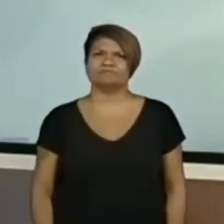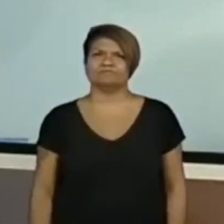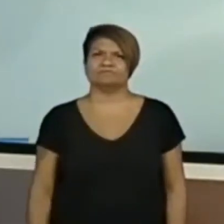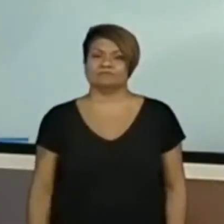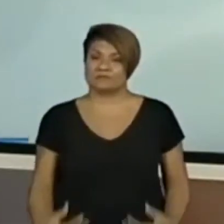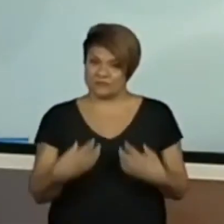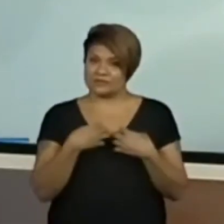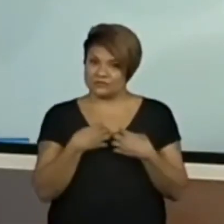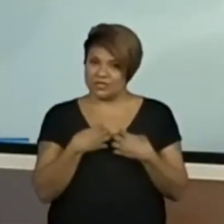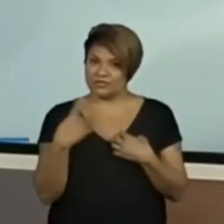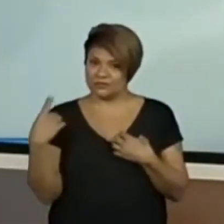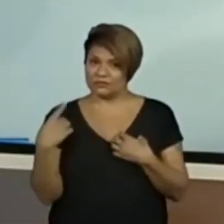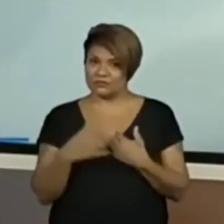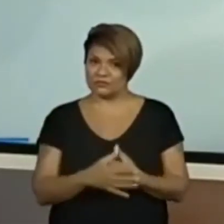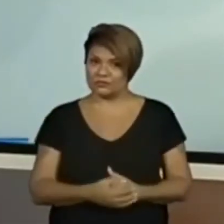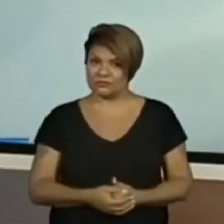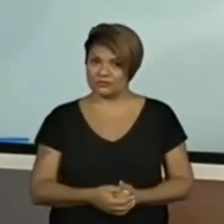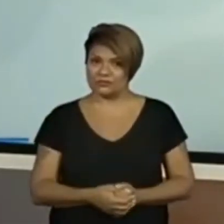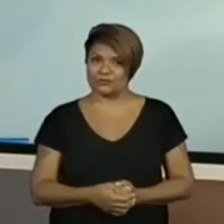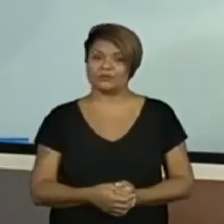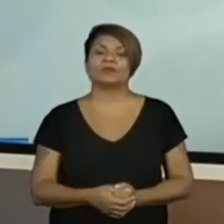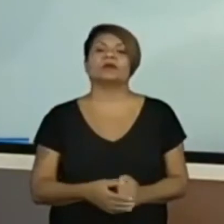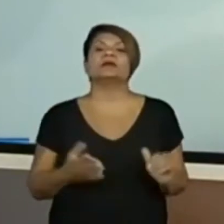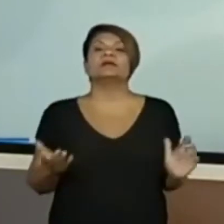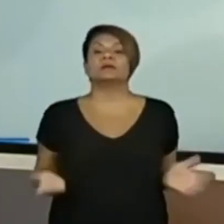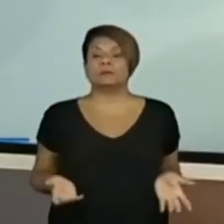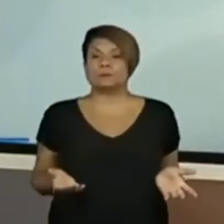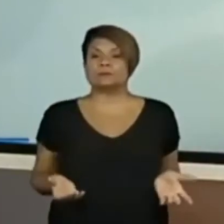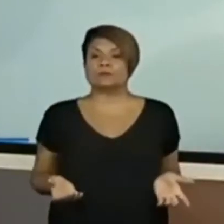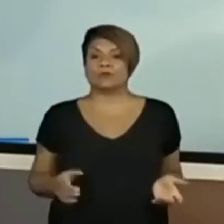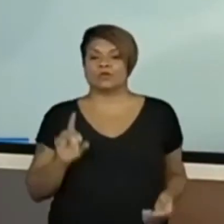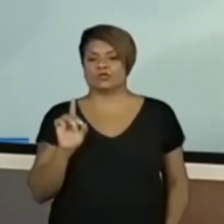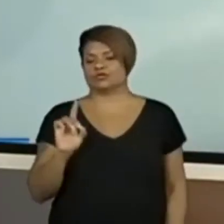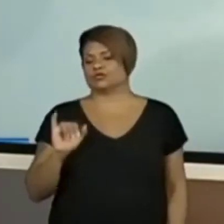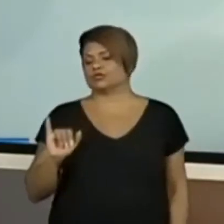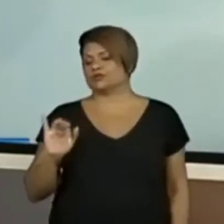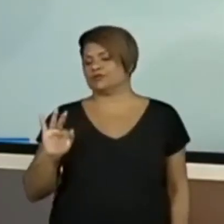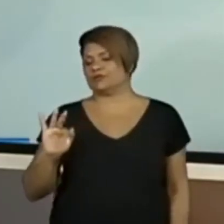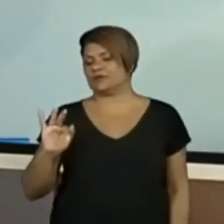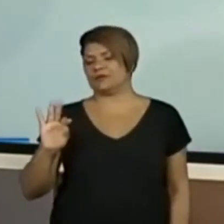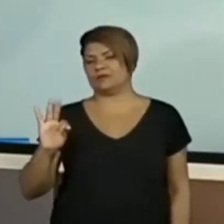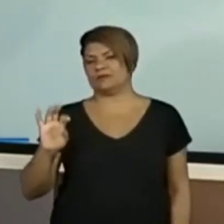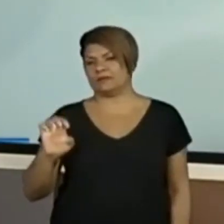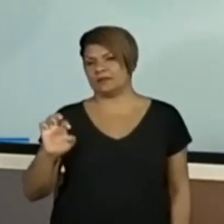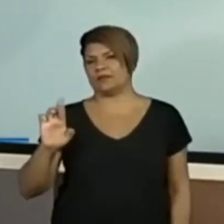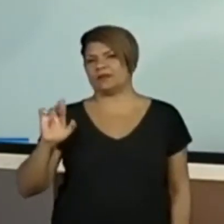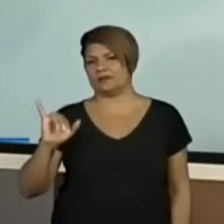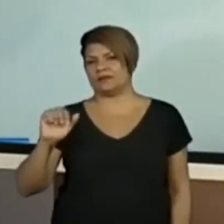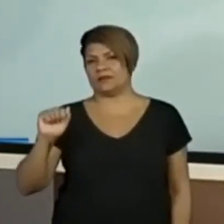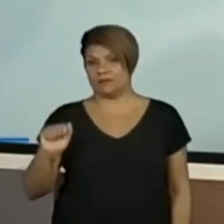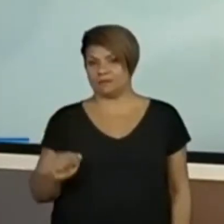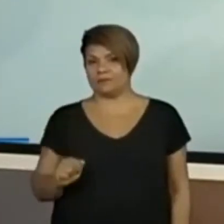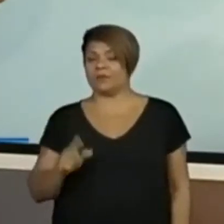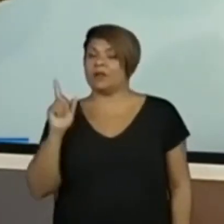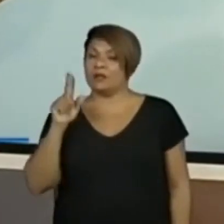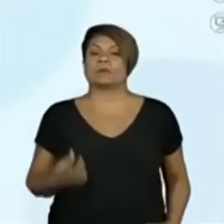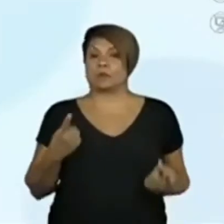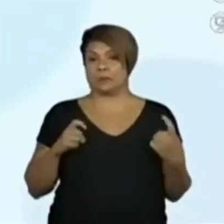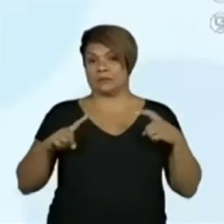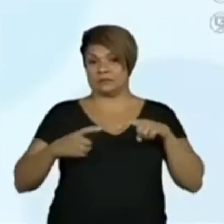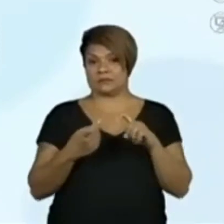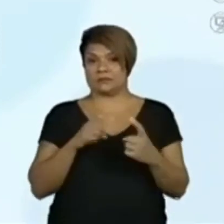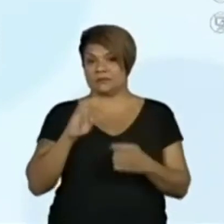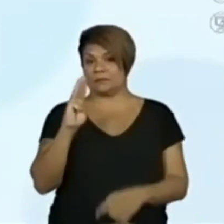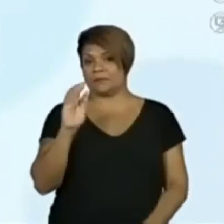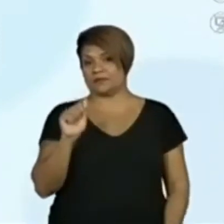essas maneiras de transmissão? E então, a difteria, ela é causada por um bacilo. Os